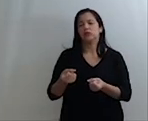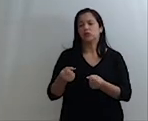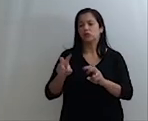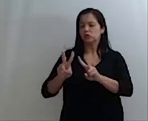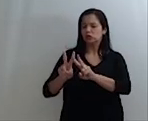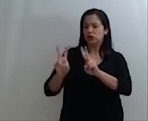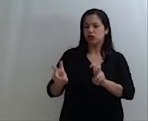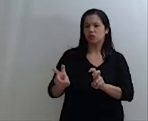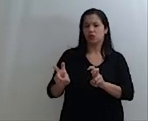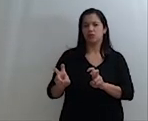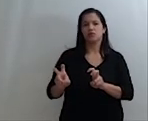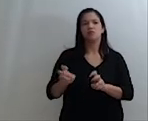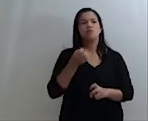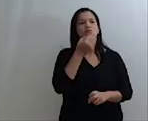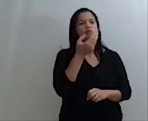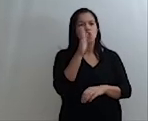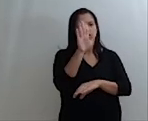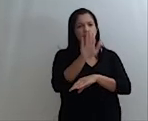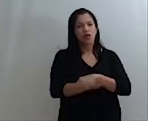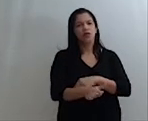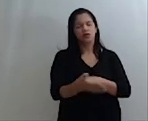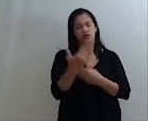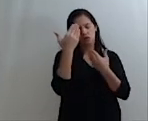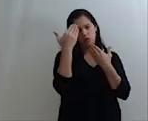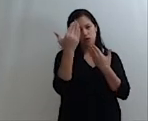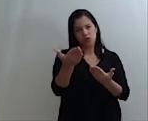tarde de trabalho a vossas